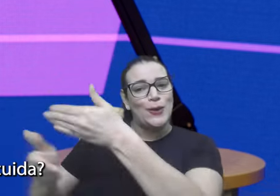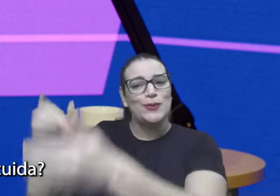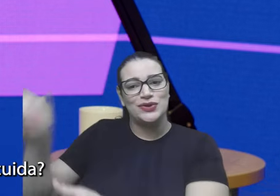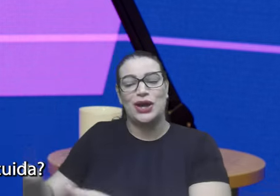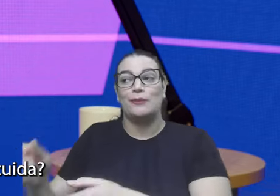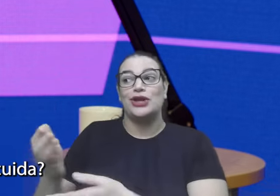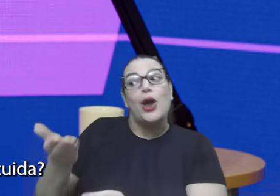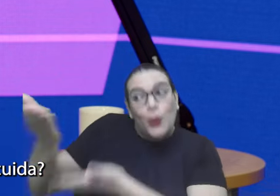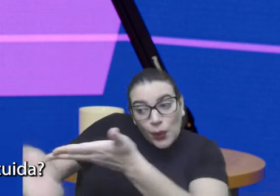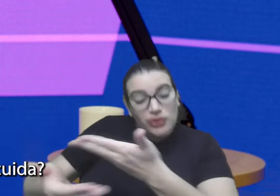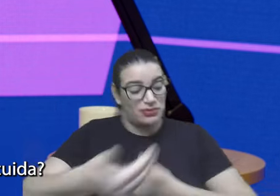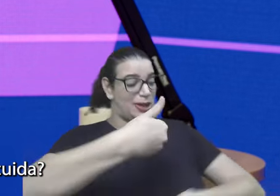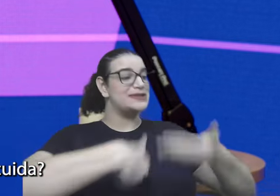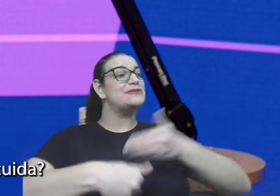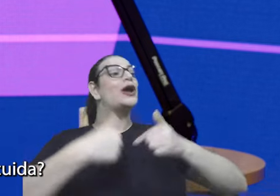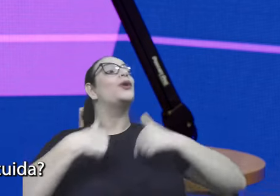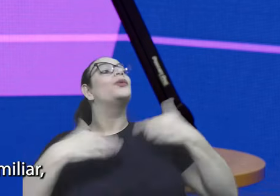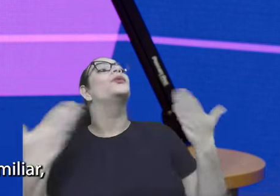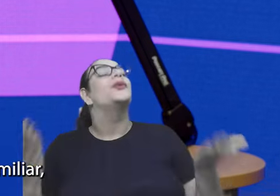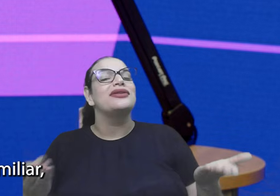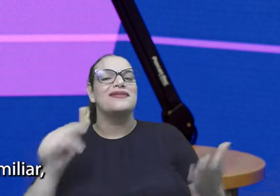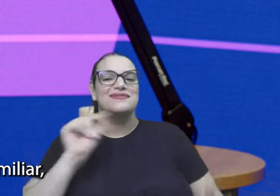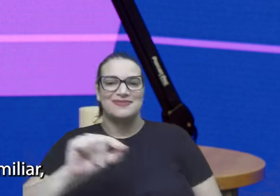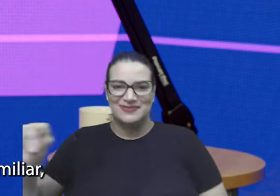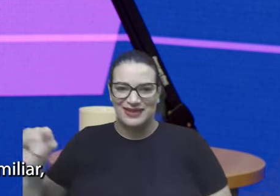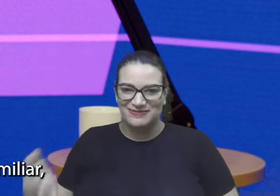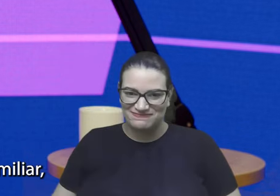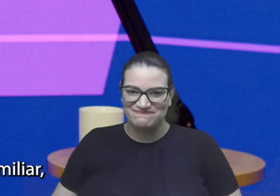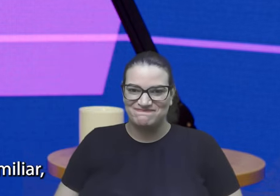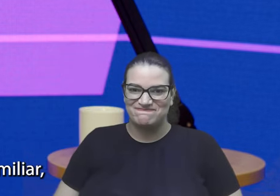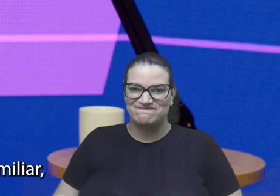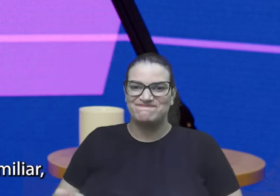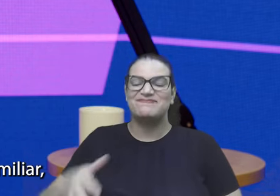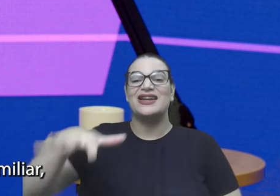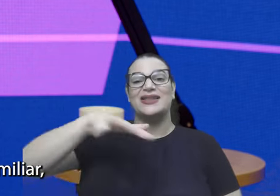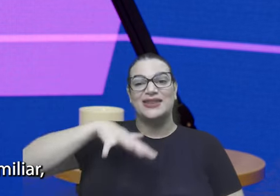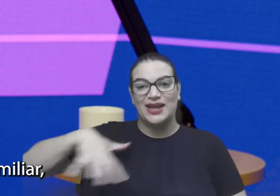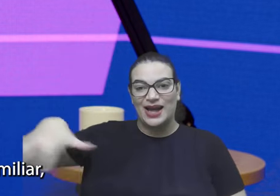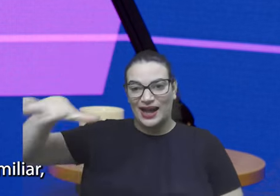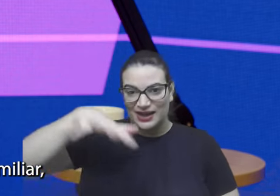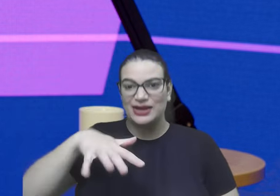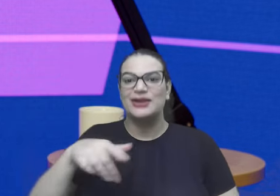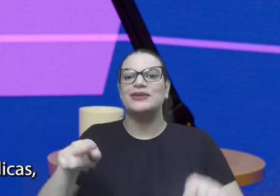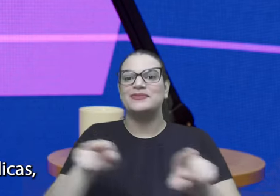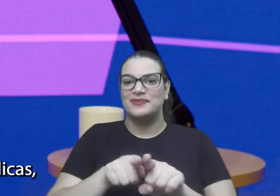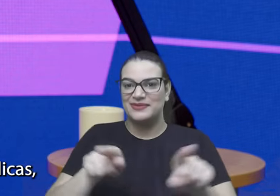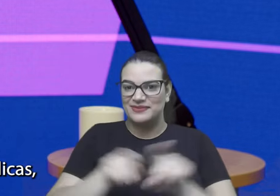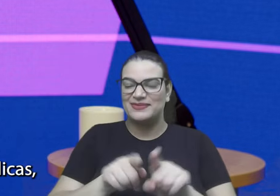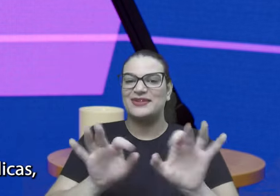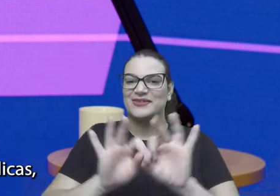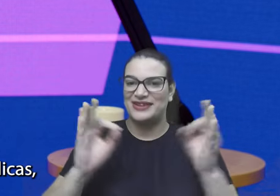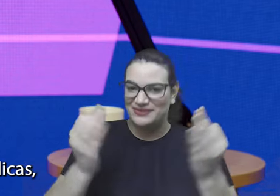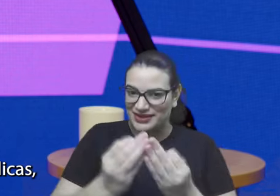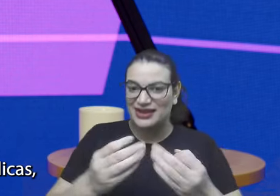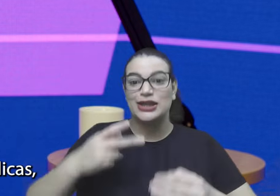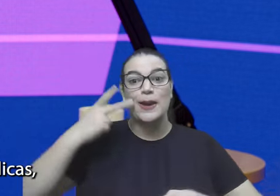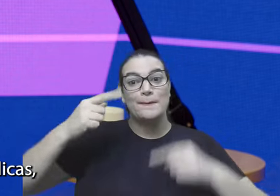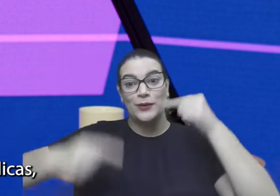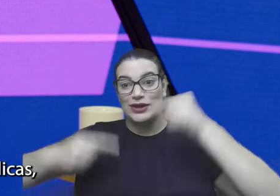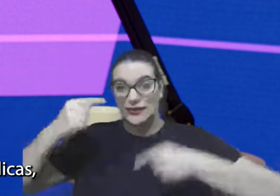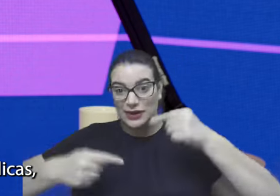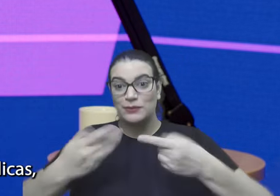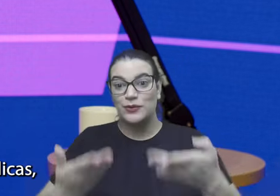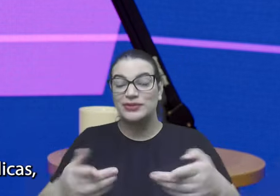porque quem cuida de quem cuida cua E aí a gente fala o o ambiente familiar a gente fala das